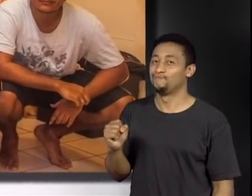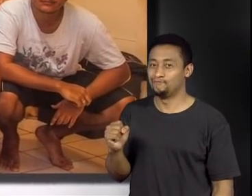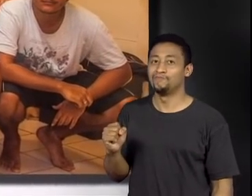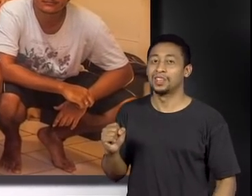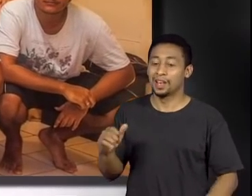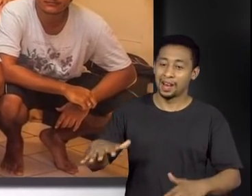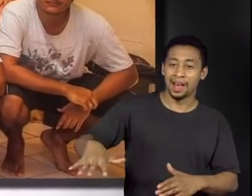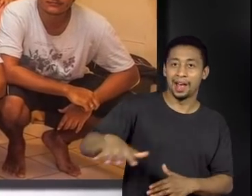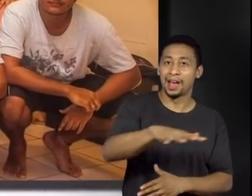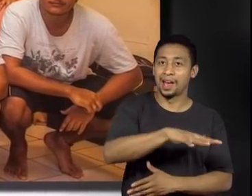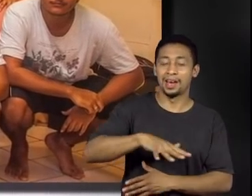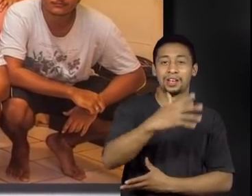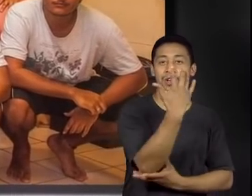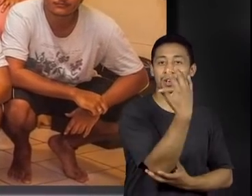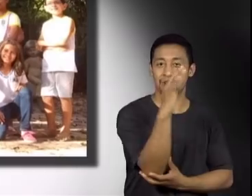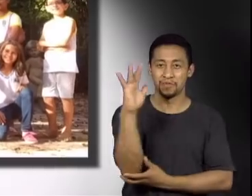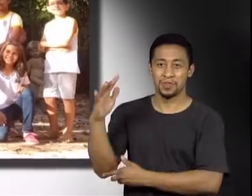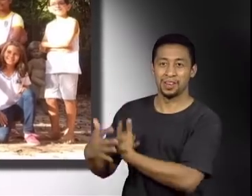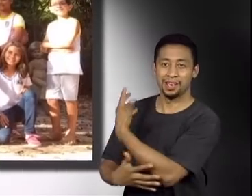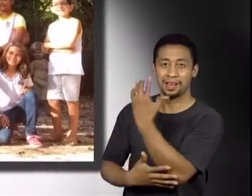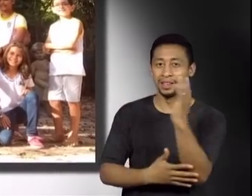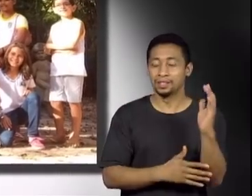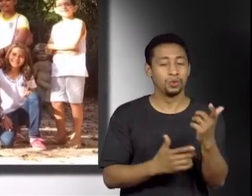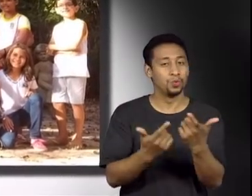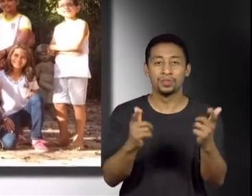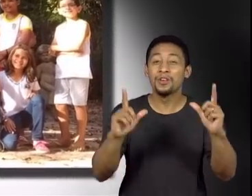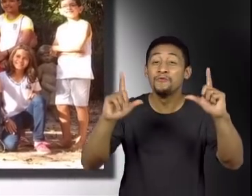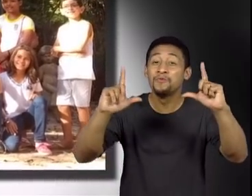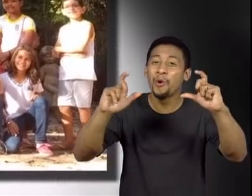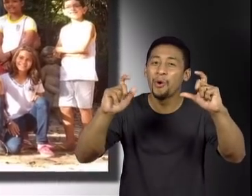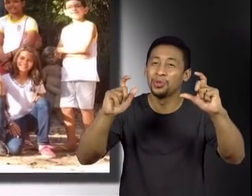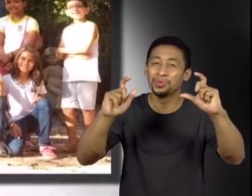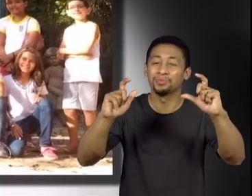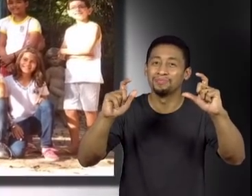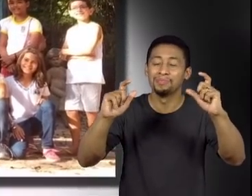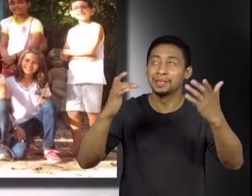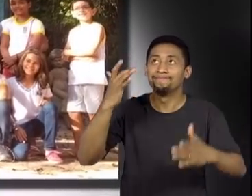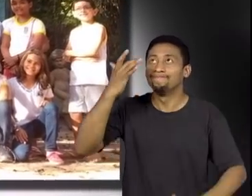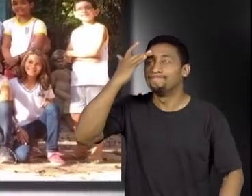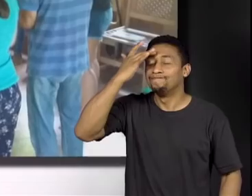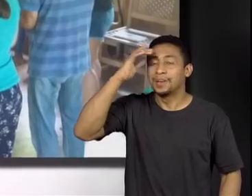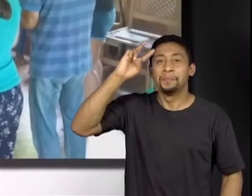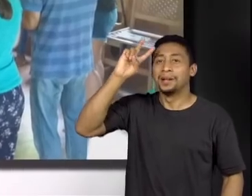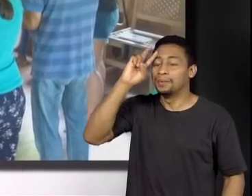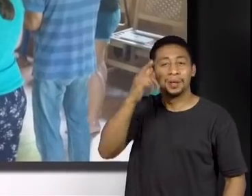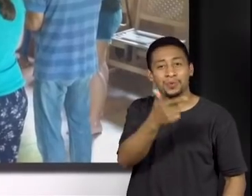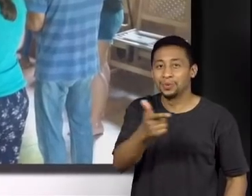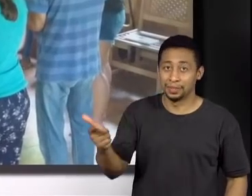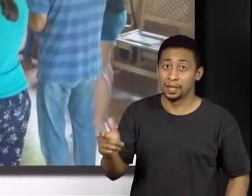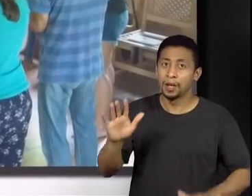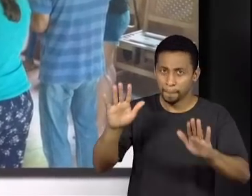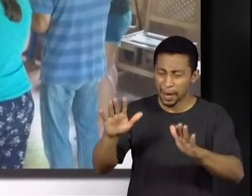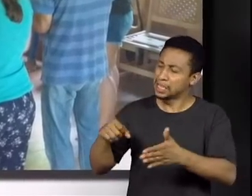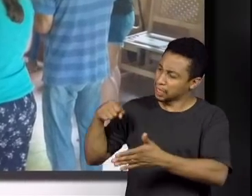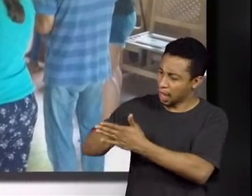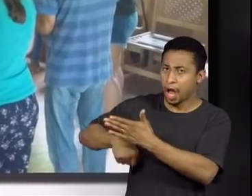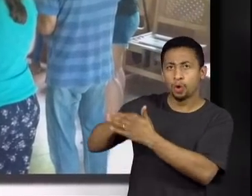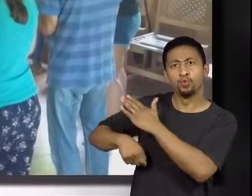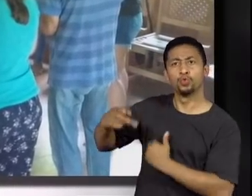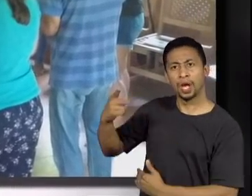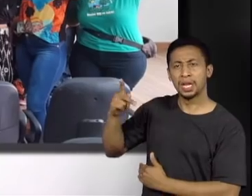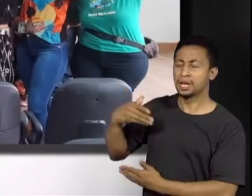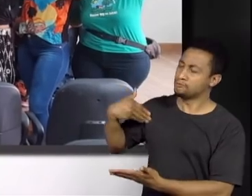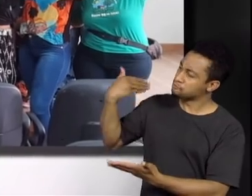com o pai para guardar de lembrança. Mas as sementes lançadas ao solo amazônico por Chico seguem vivas, frutificam